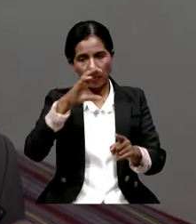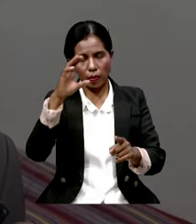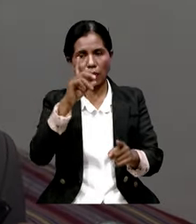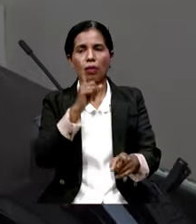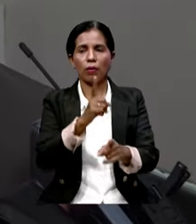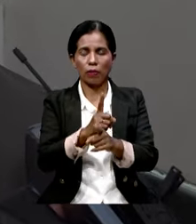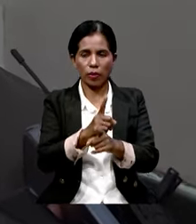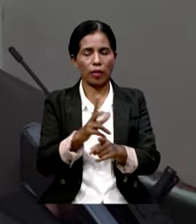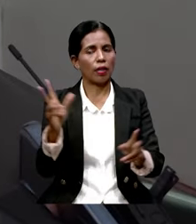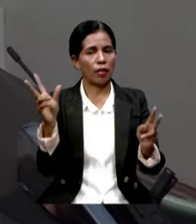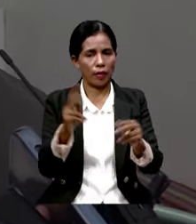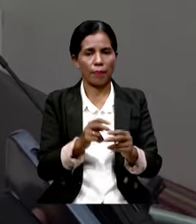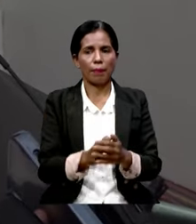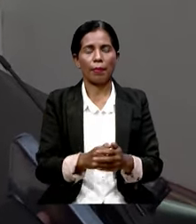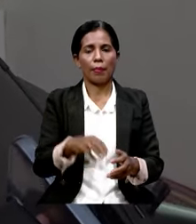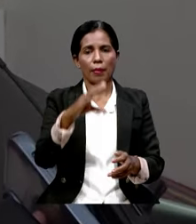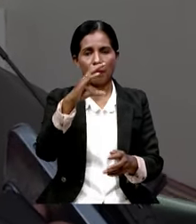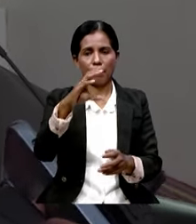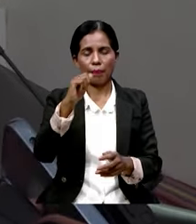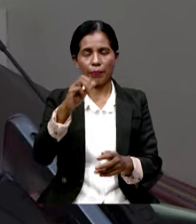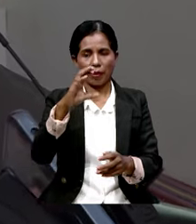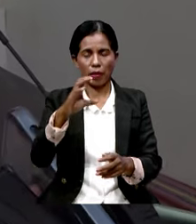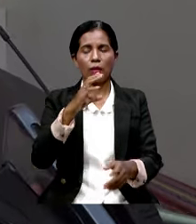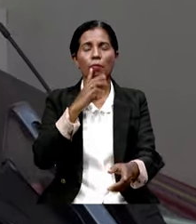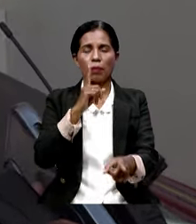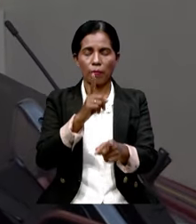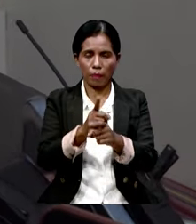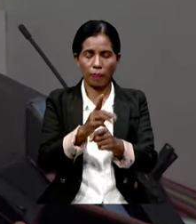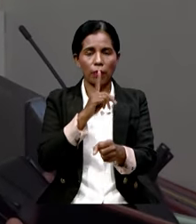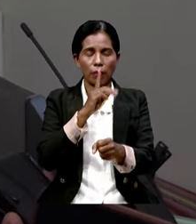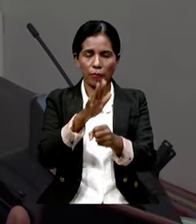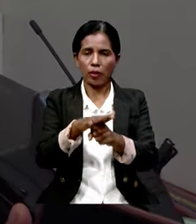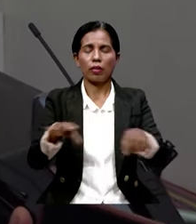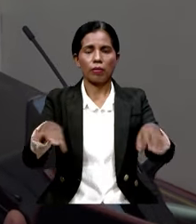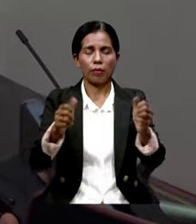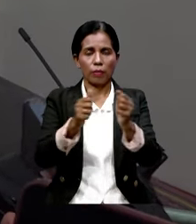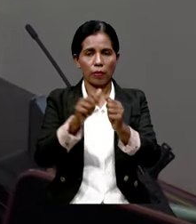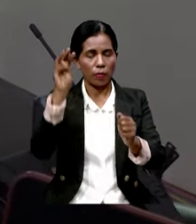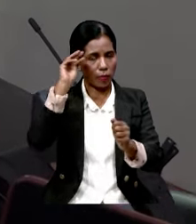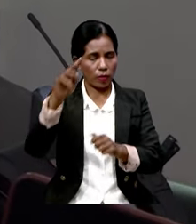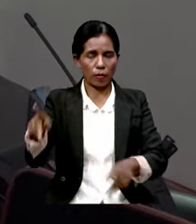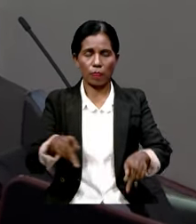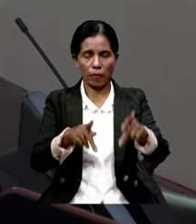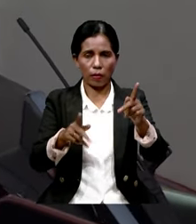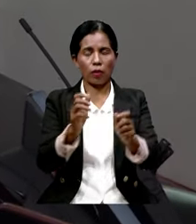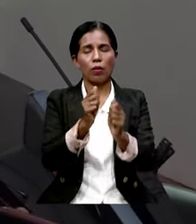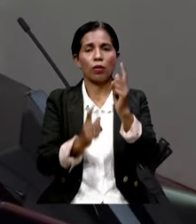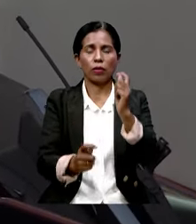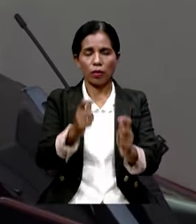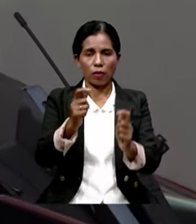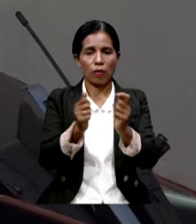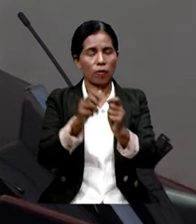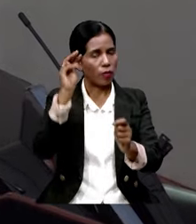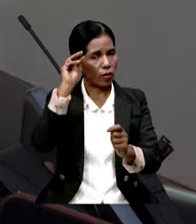los kalai. E comissário CAC promete se serviço a mútuo com o Ministério Público dia, o parte tribunal, o Ministério de